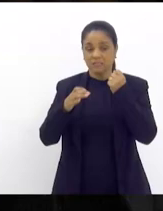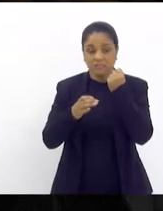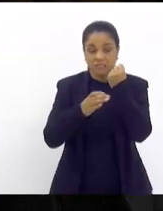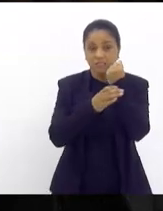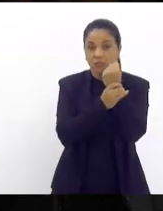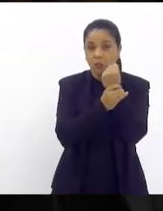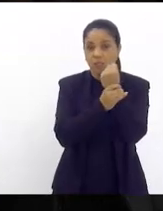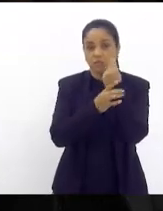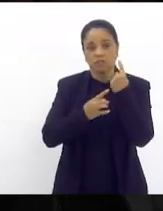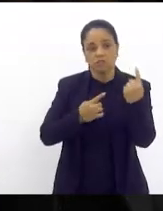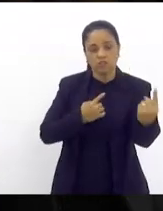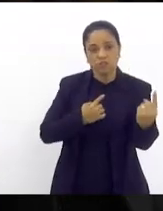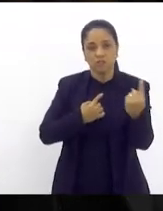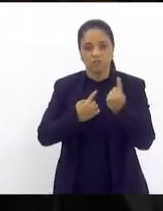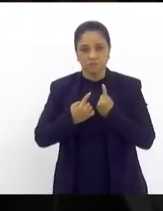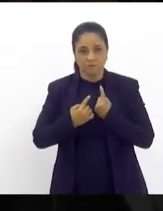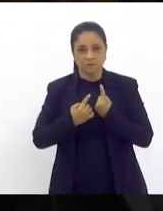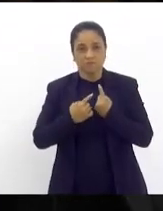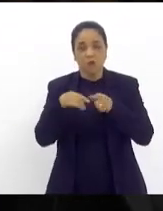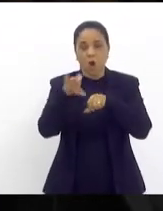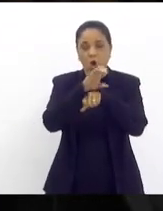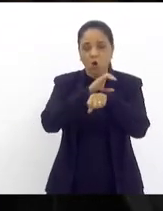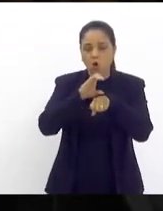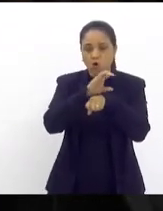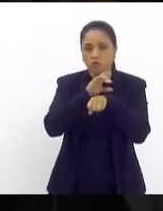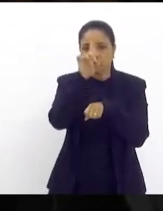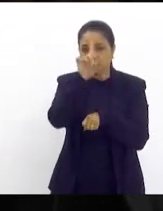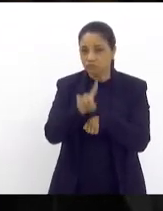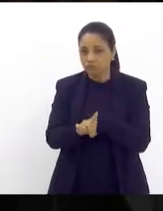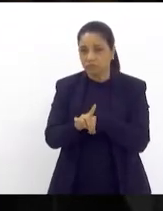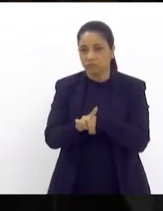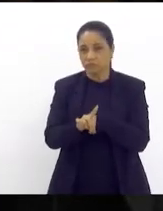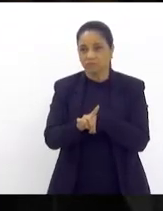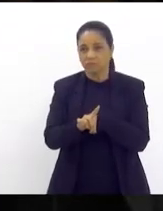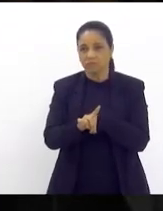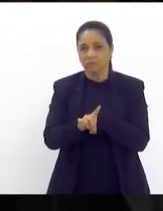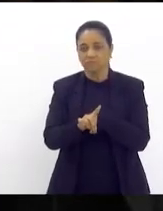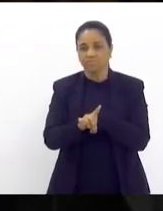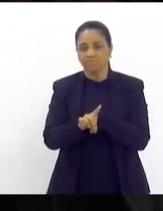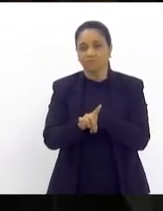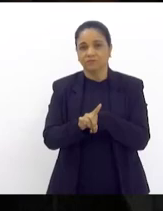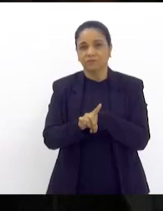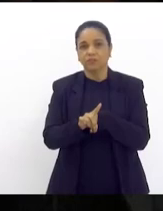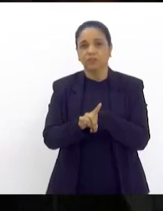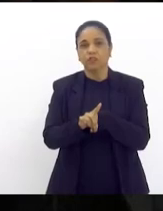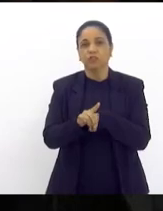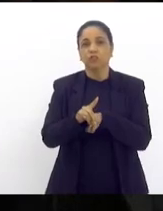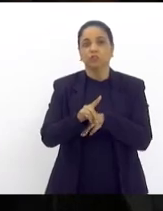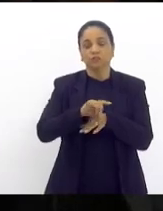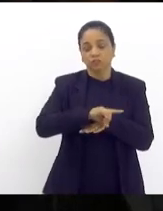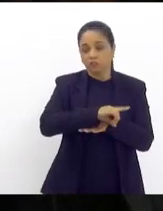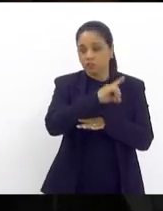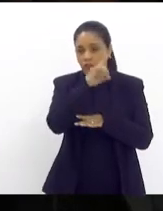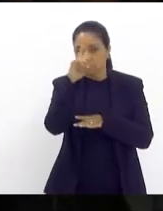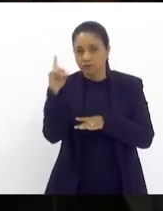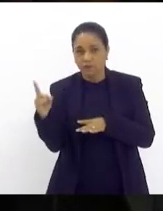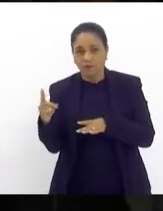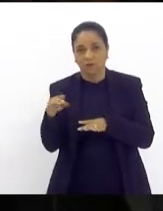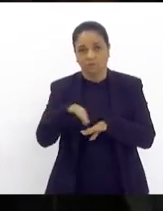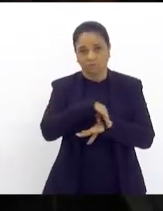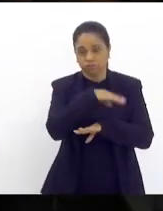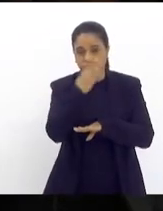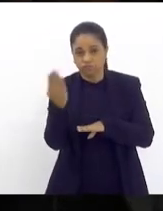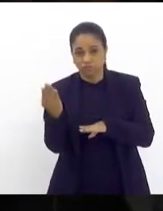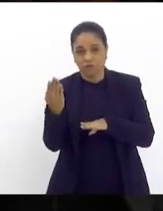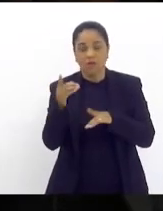direito de ir e vir garantido pela constituição prevalecendo de otorrnamente infelizmente Maricá vem perdendo a sua essência